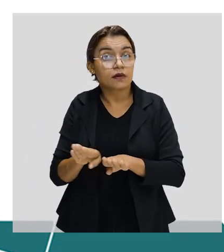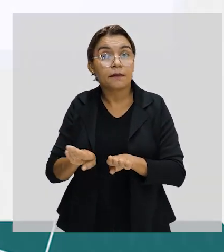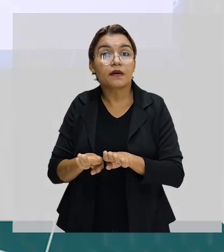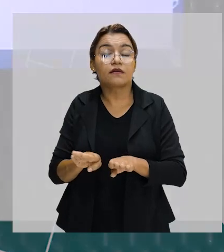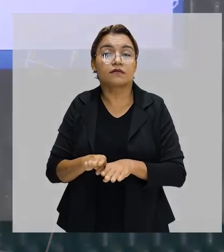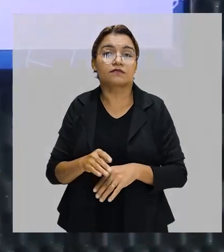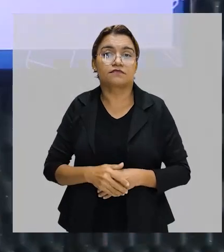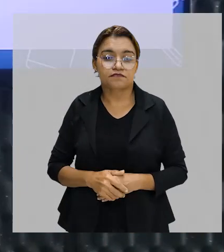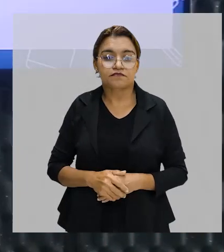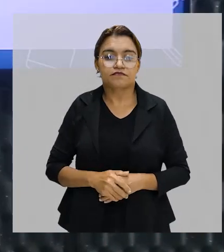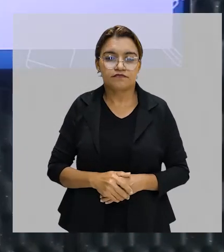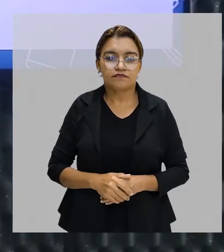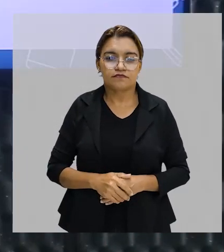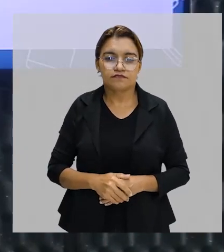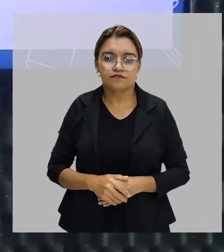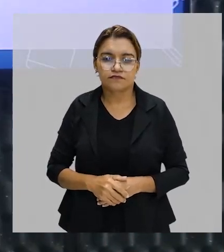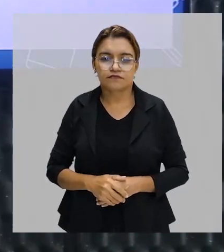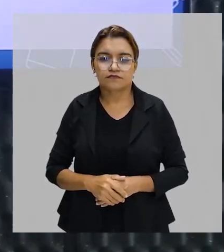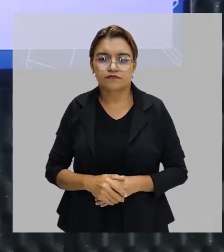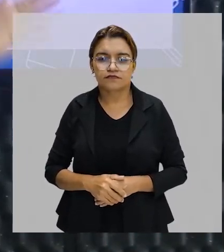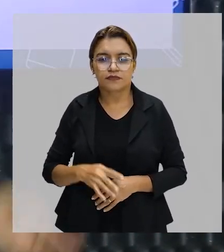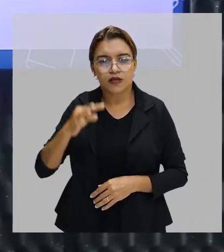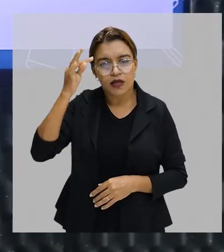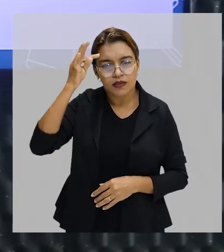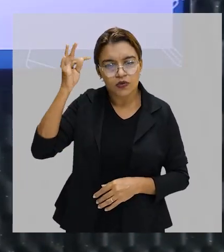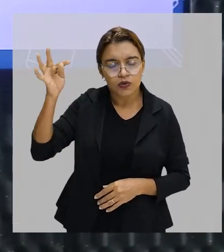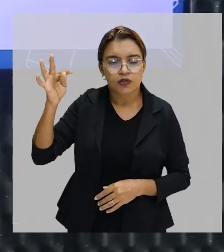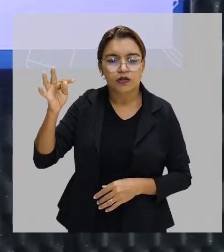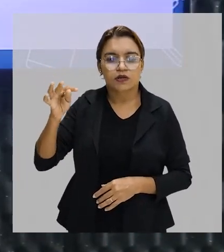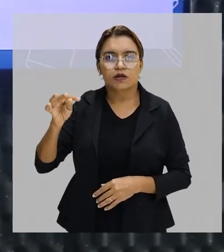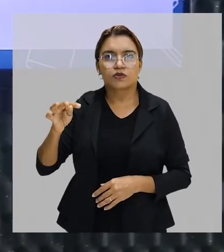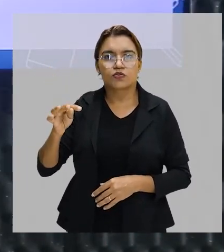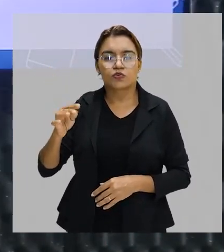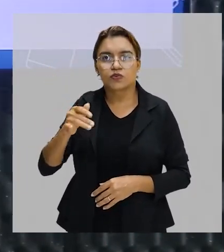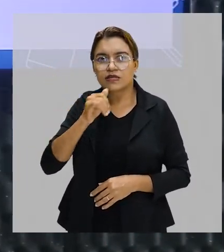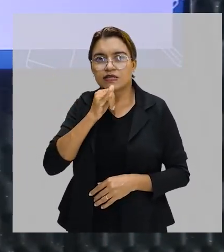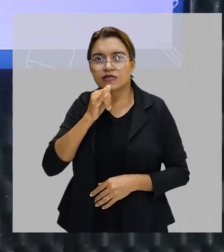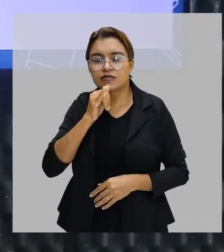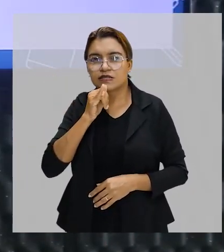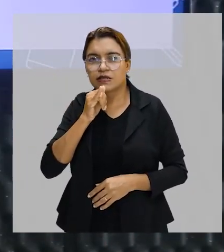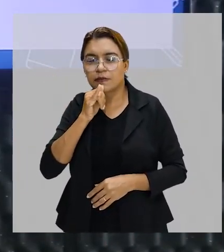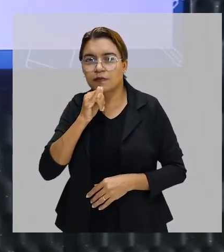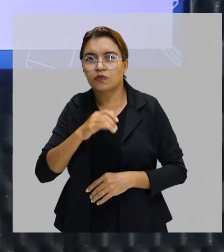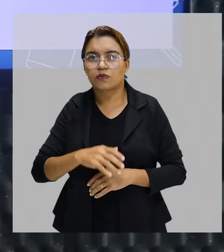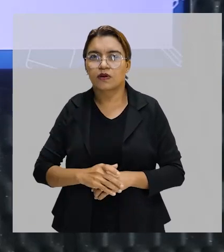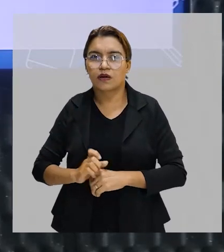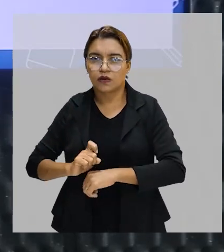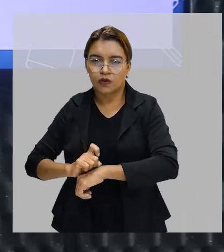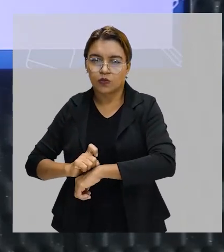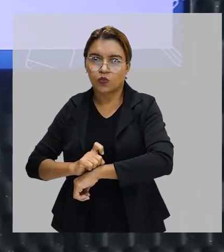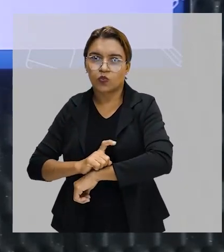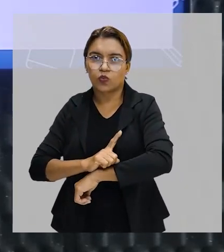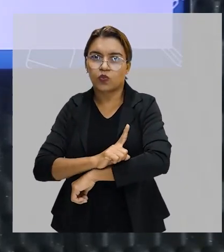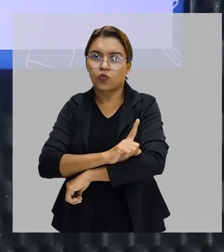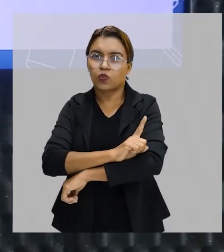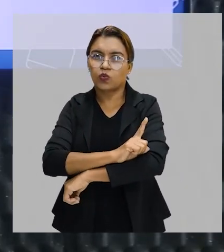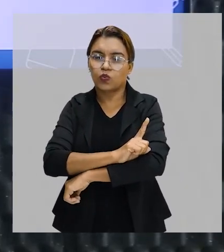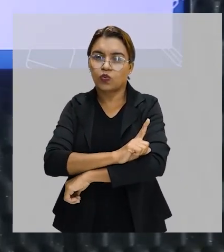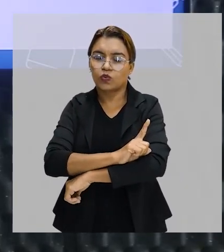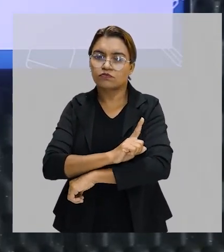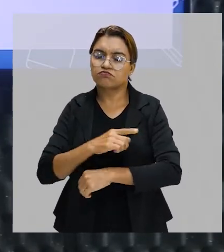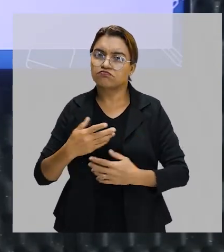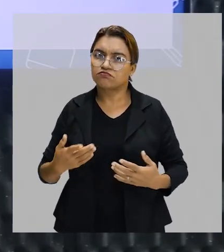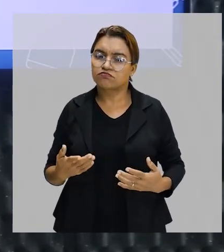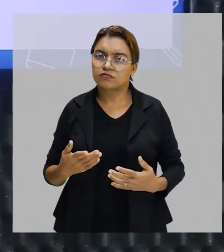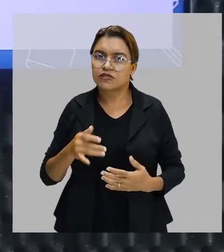Mas ele era isso bem aí. A teoria do evolucionismo, gente, não criacionismo fica de fora.